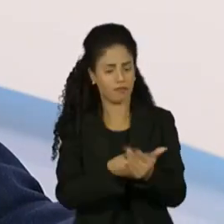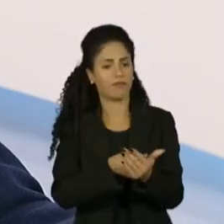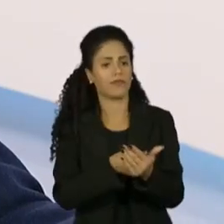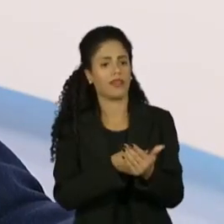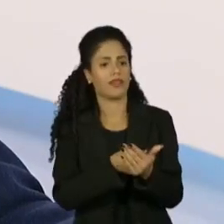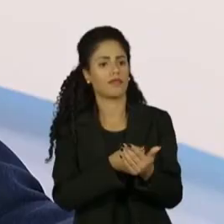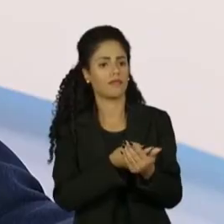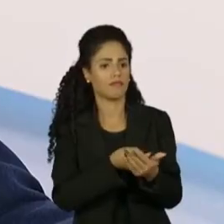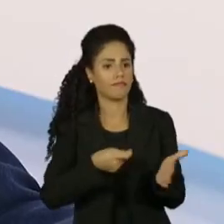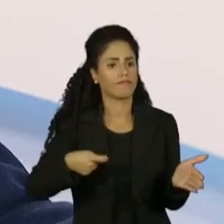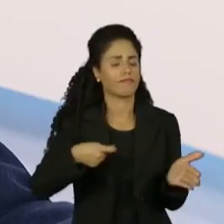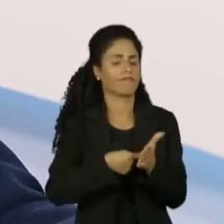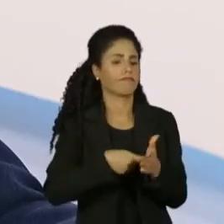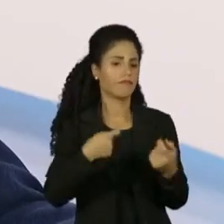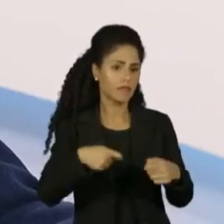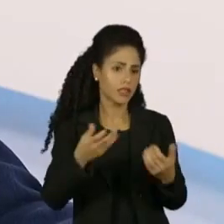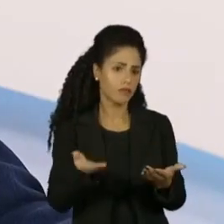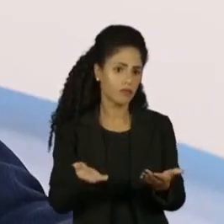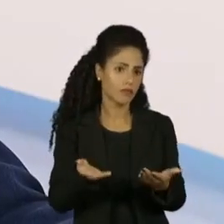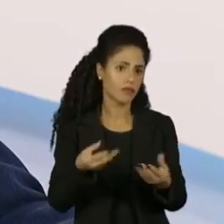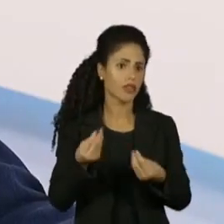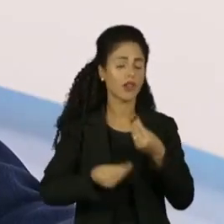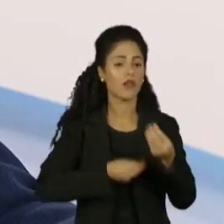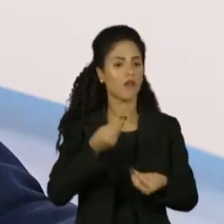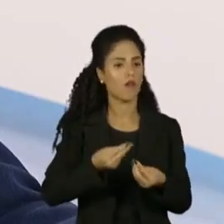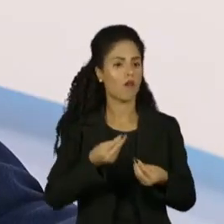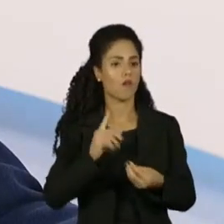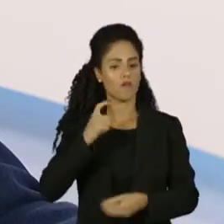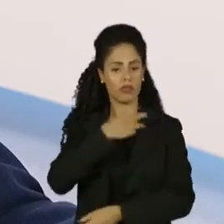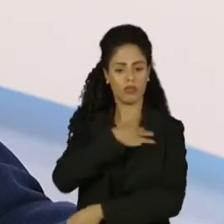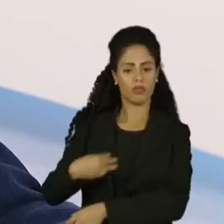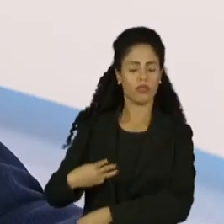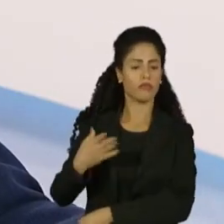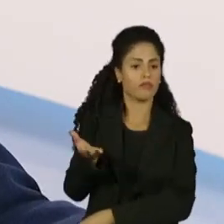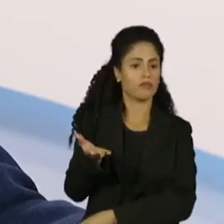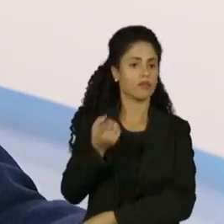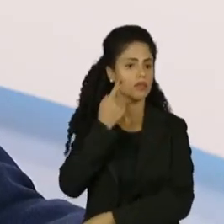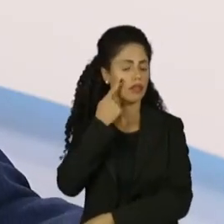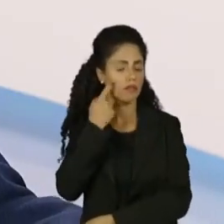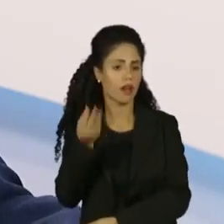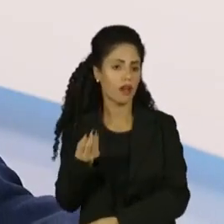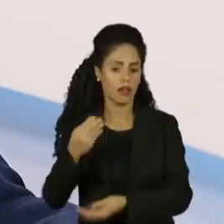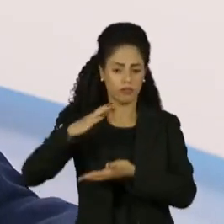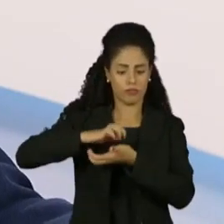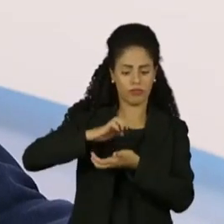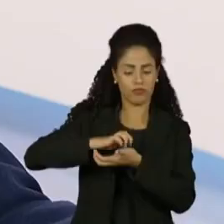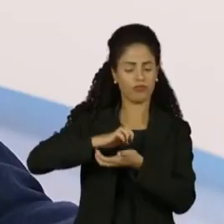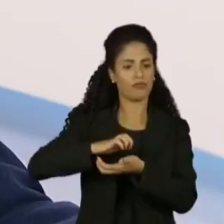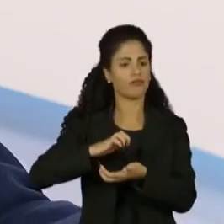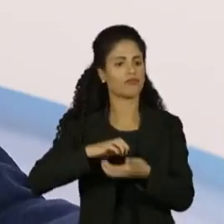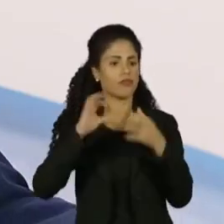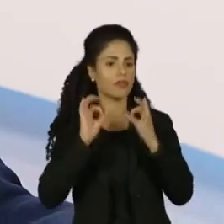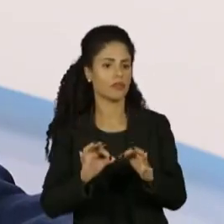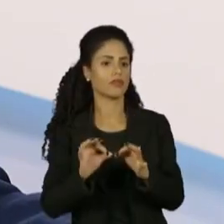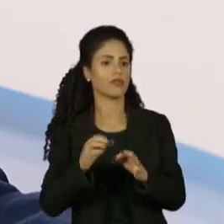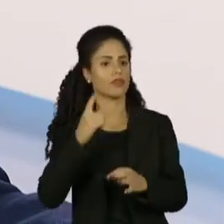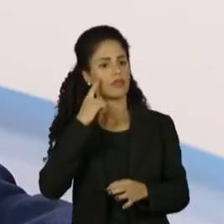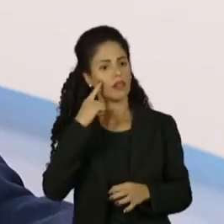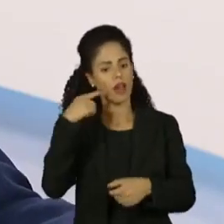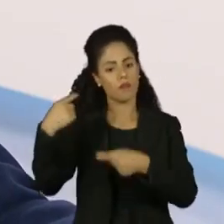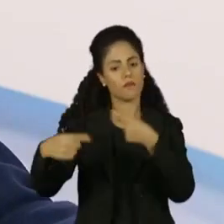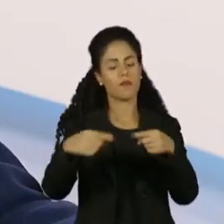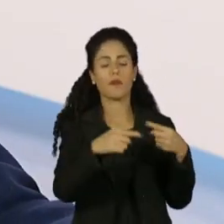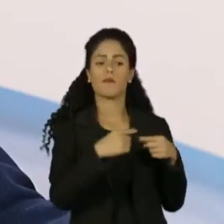provocado, né? Porque os ministros do STF, em via de regra, têm falado a respeito de